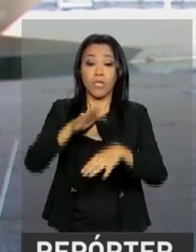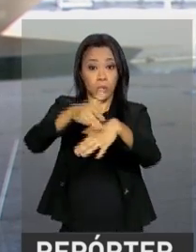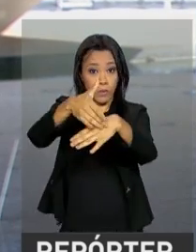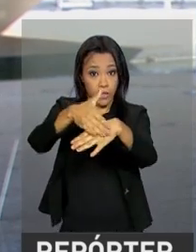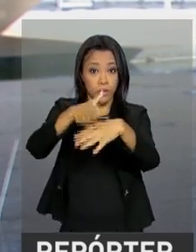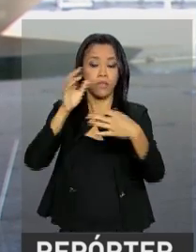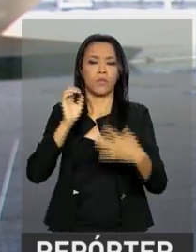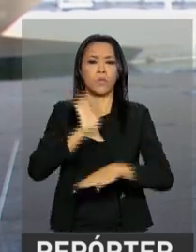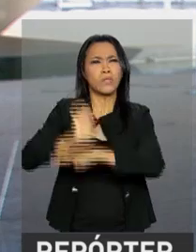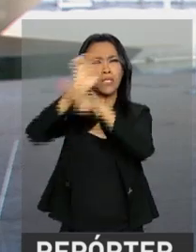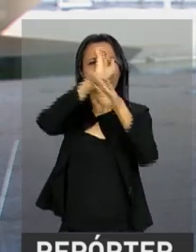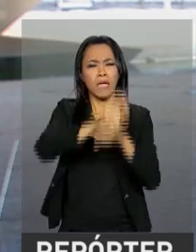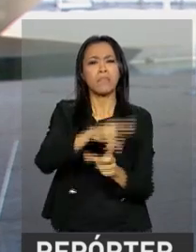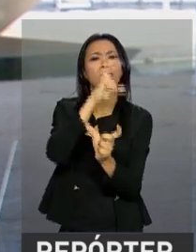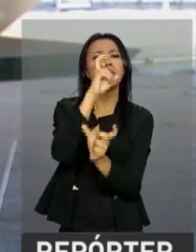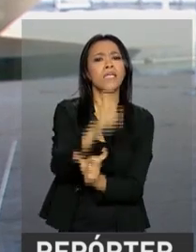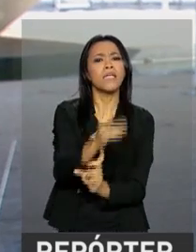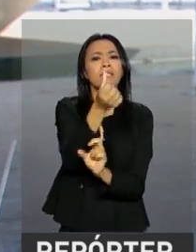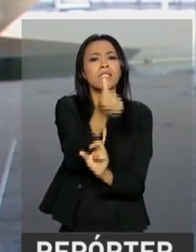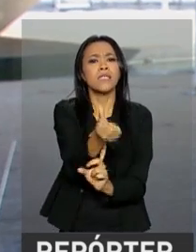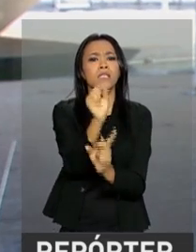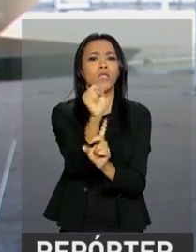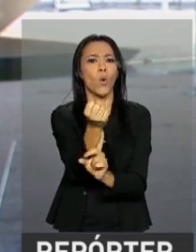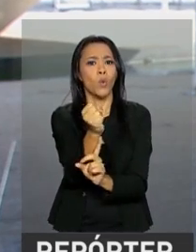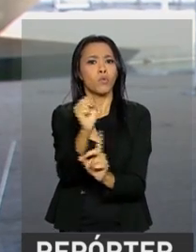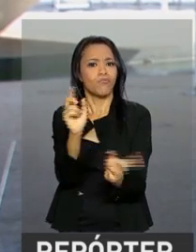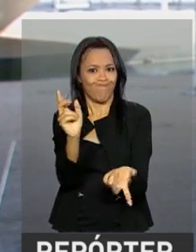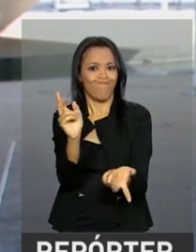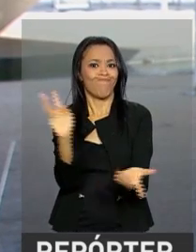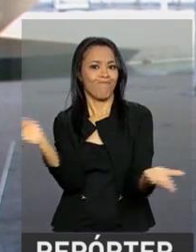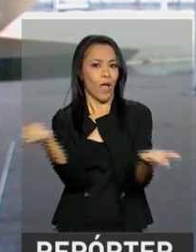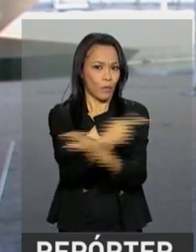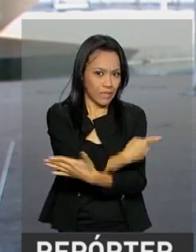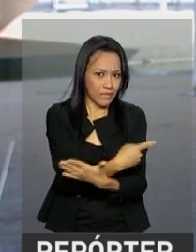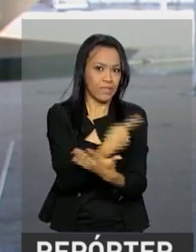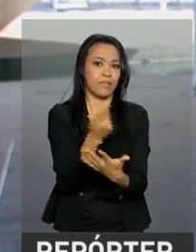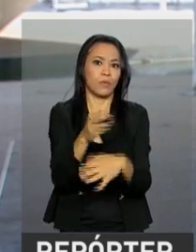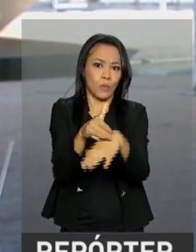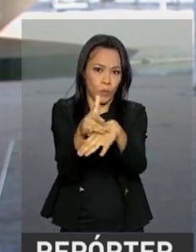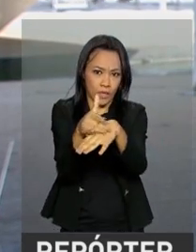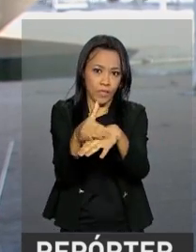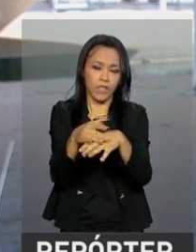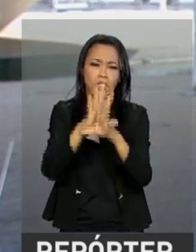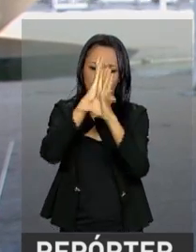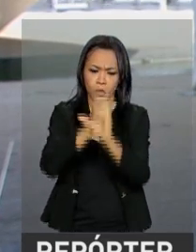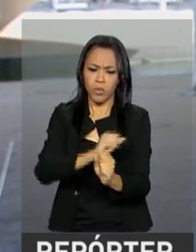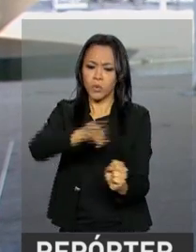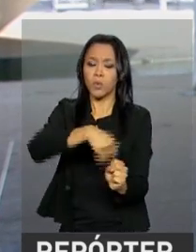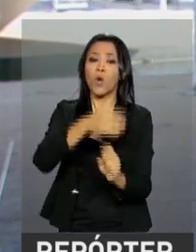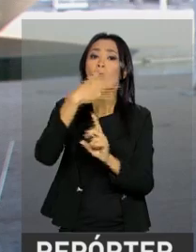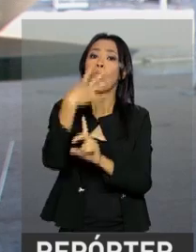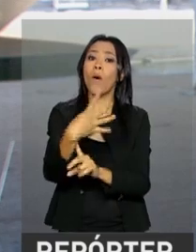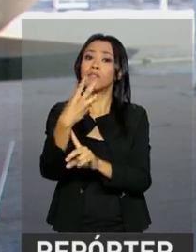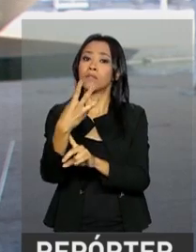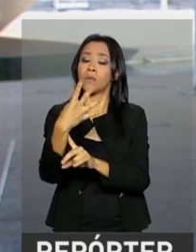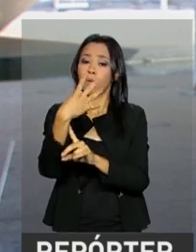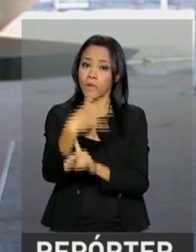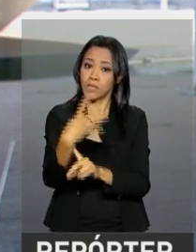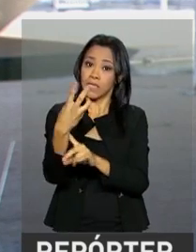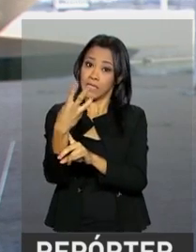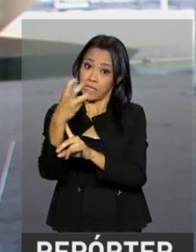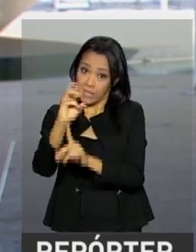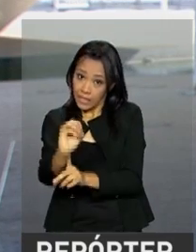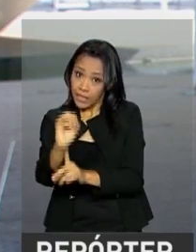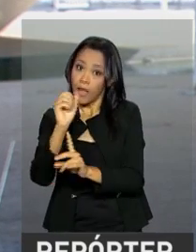notificaram 568 casos suspeitos da doença desse Total 400 30 permanecem